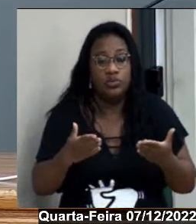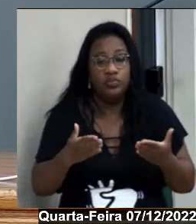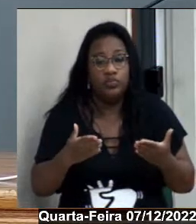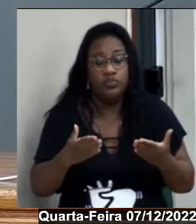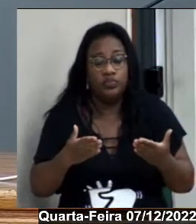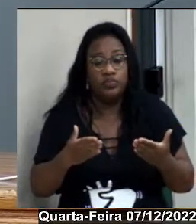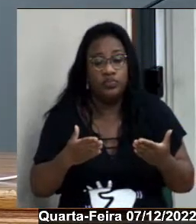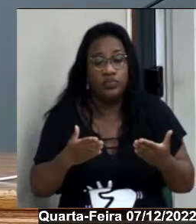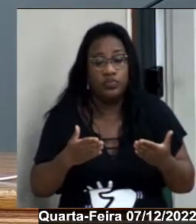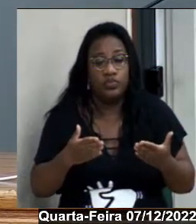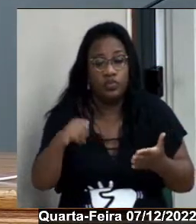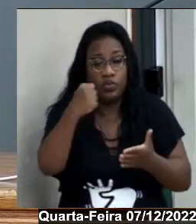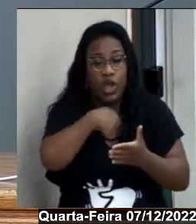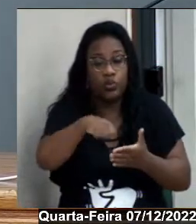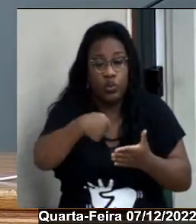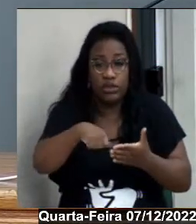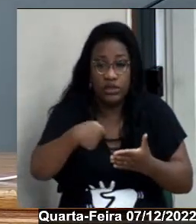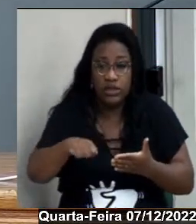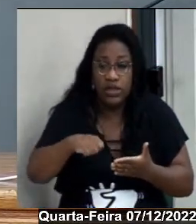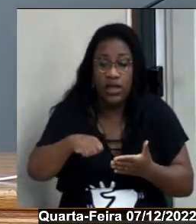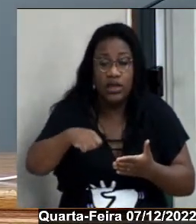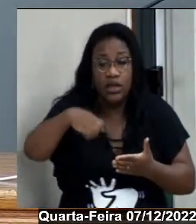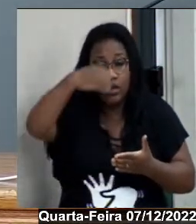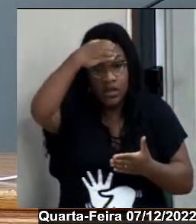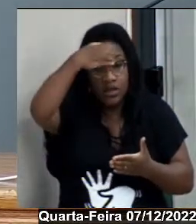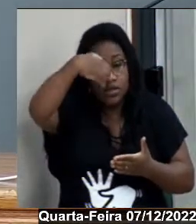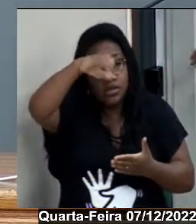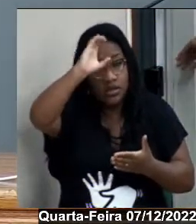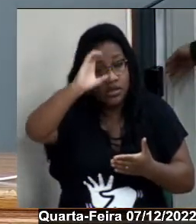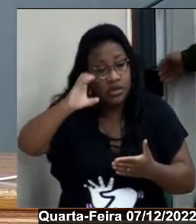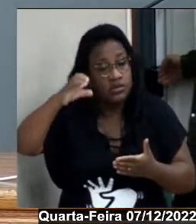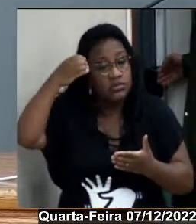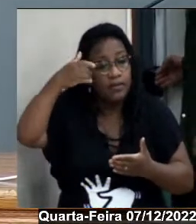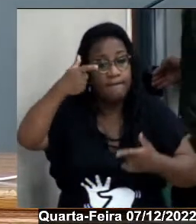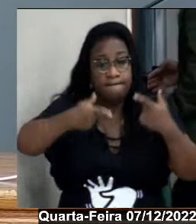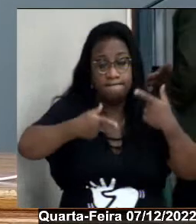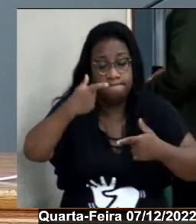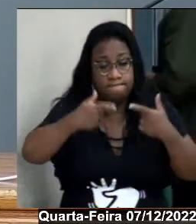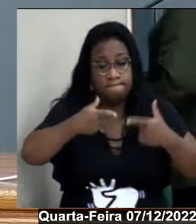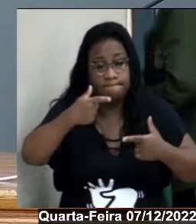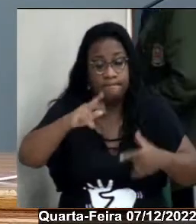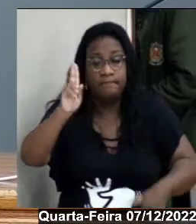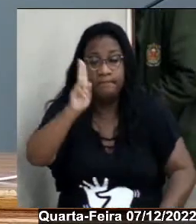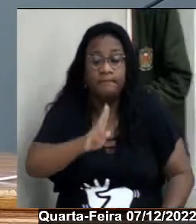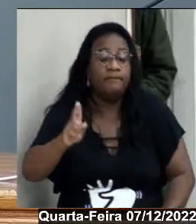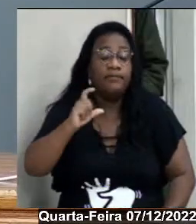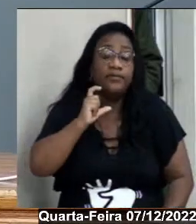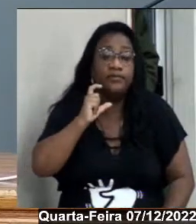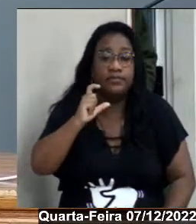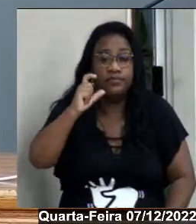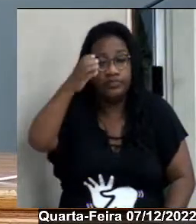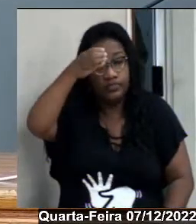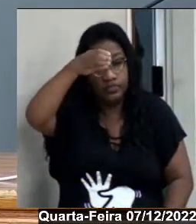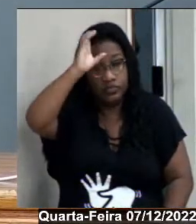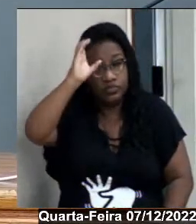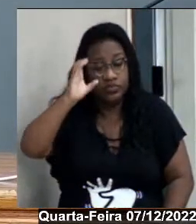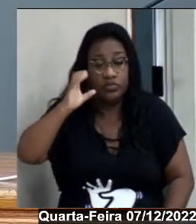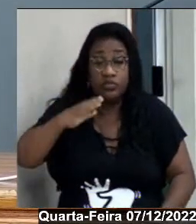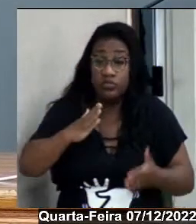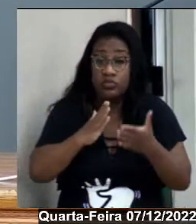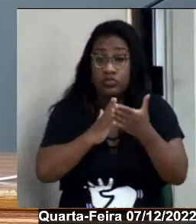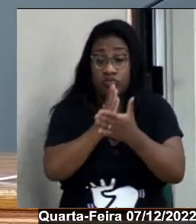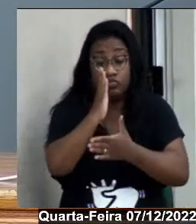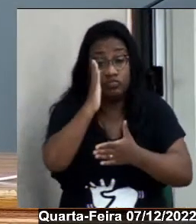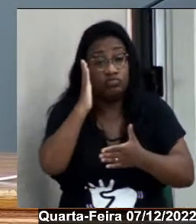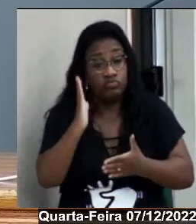640/2022. Autoria do vereador César Figueiredo. Em discussão, usou as palavras o vereador César Figueiredo. Em